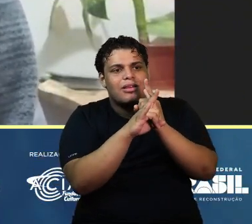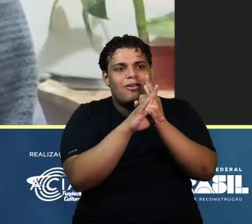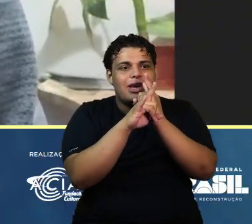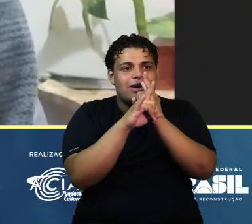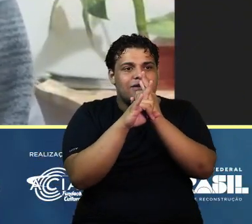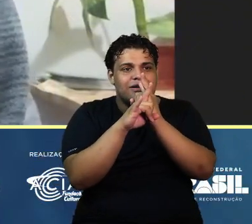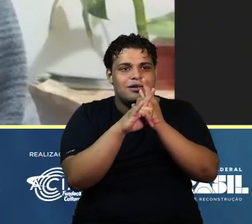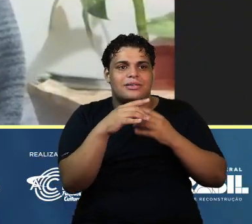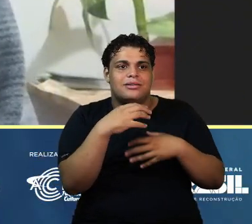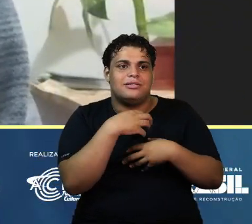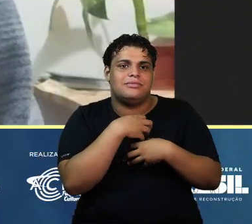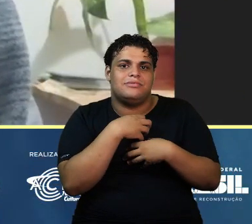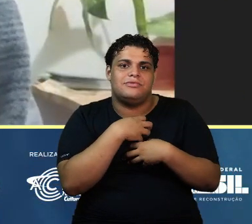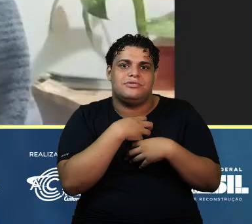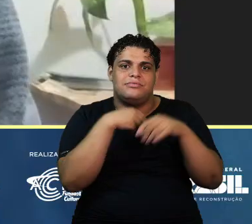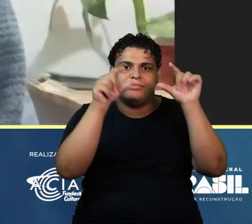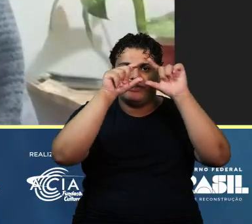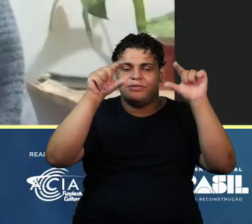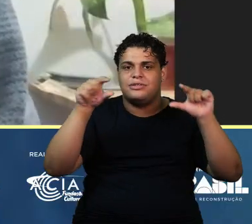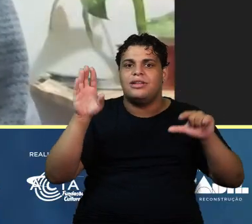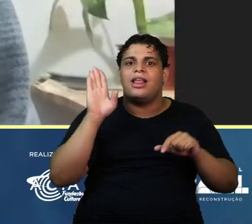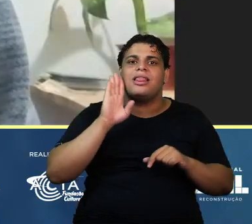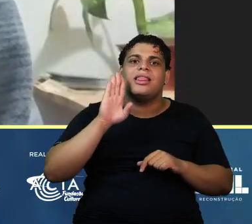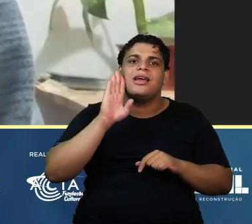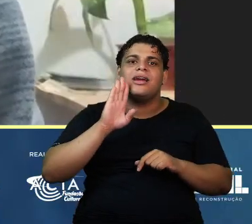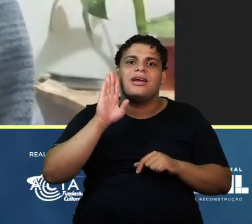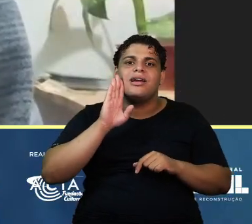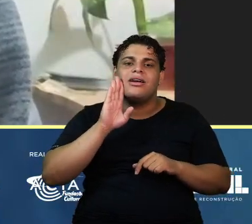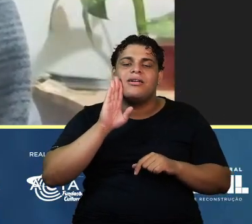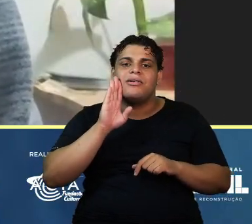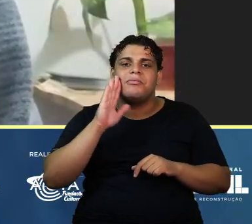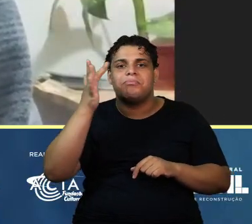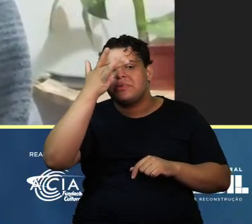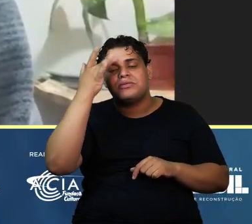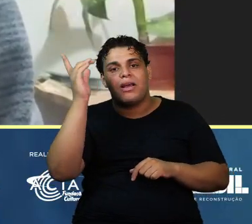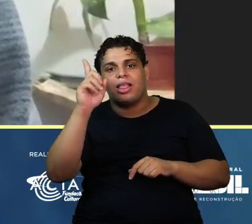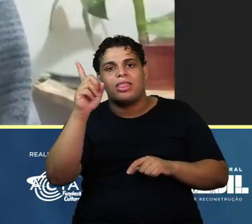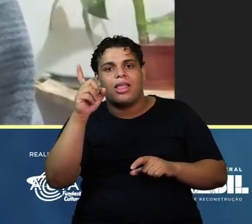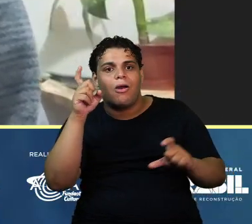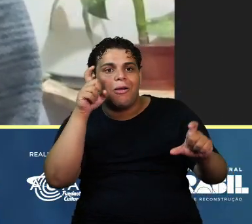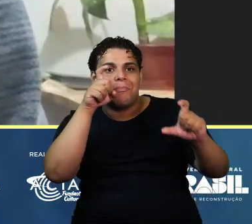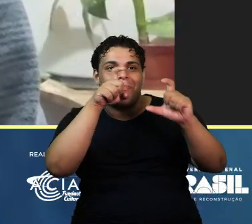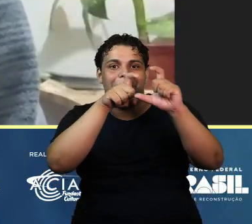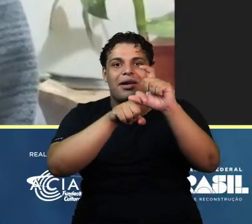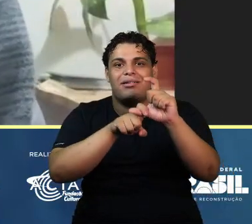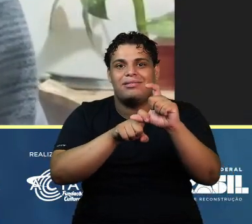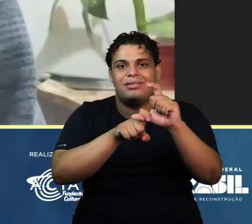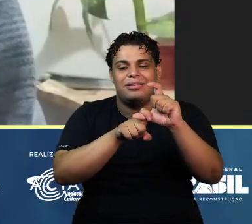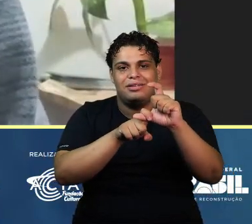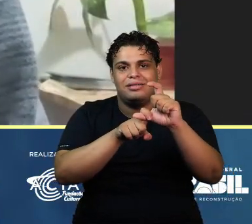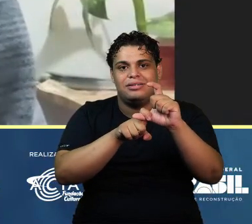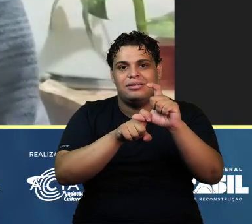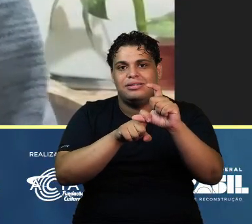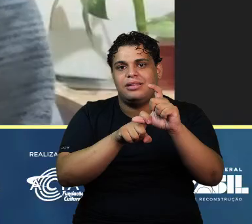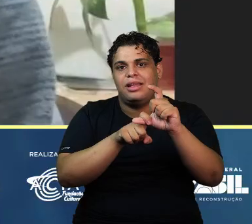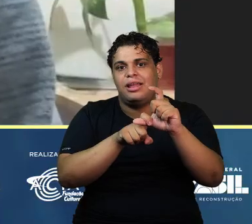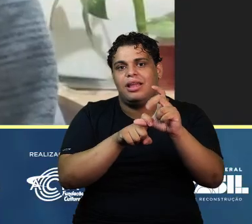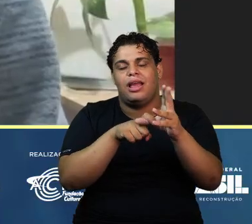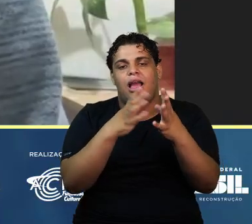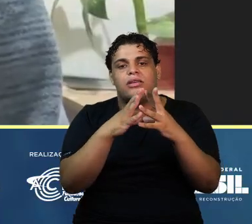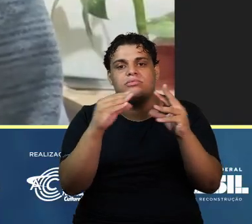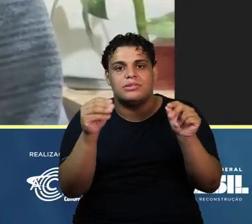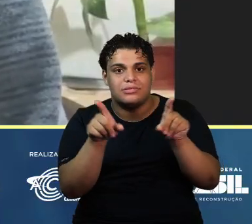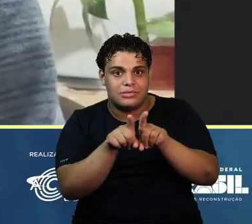uma frase bem interessante que é: quem não é parte da solução faz parte do problema.